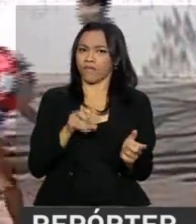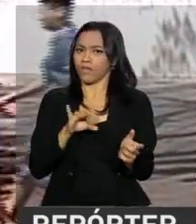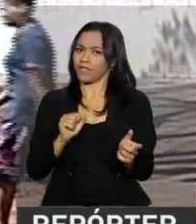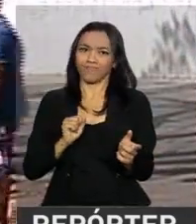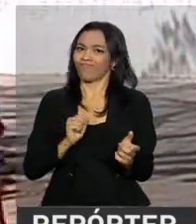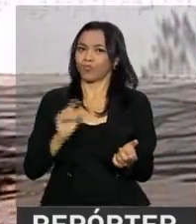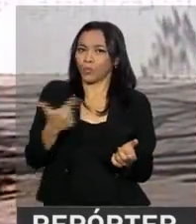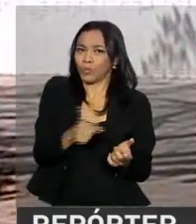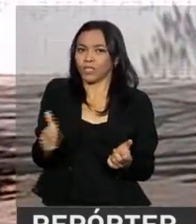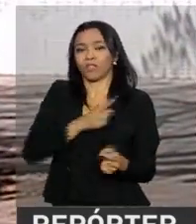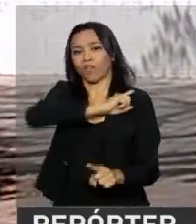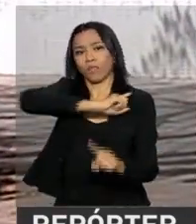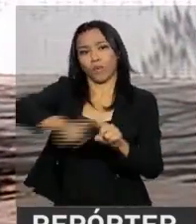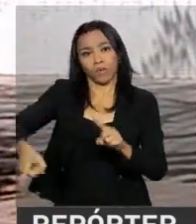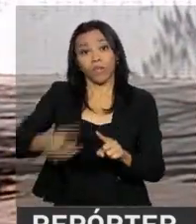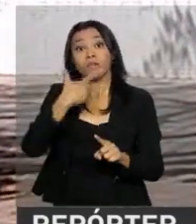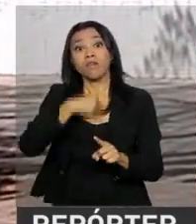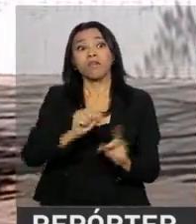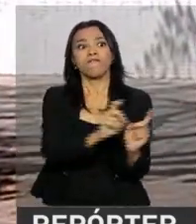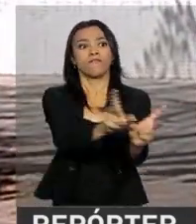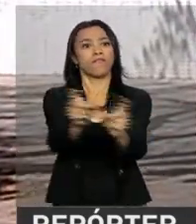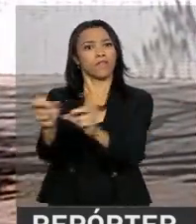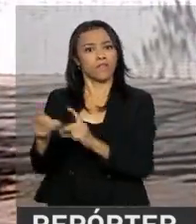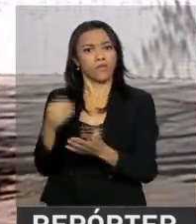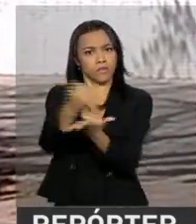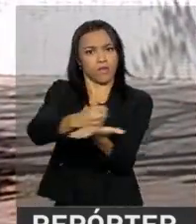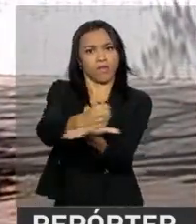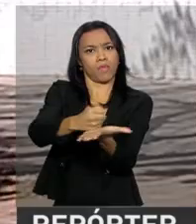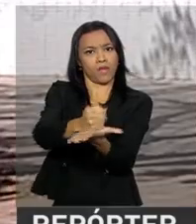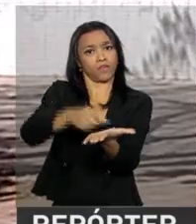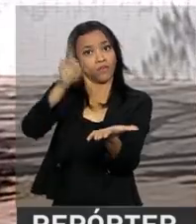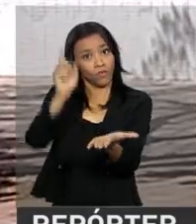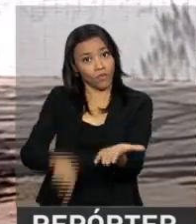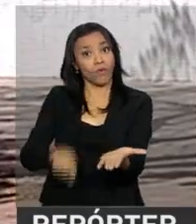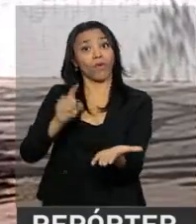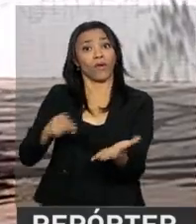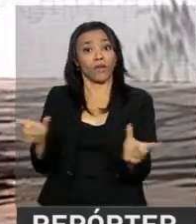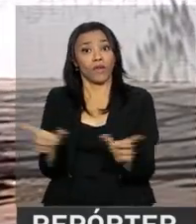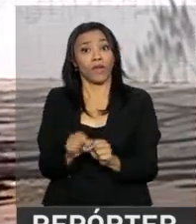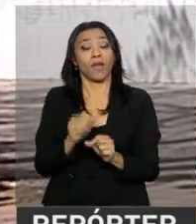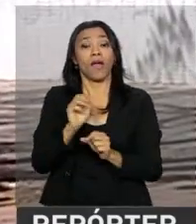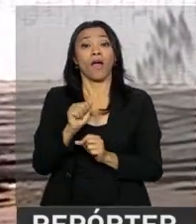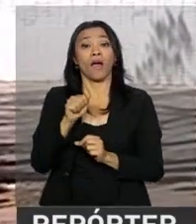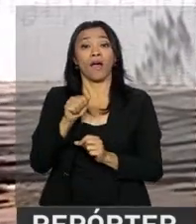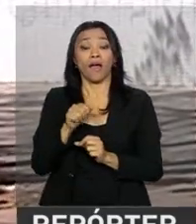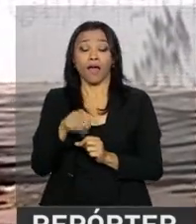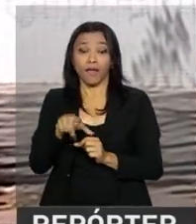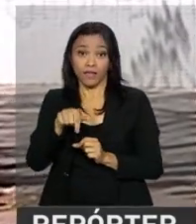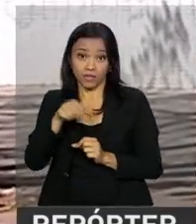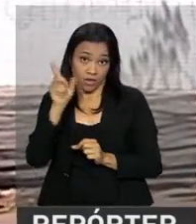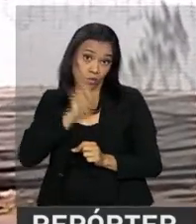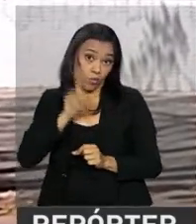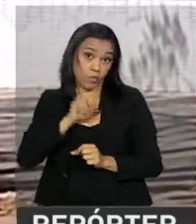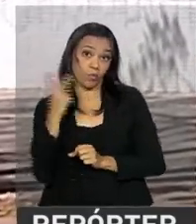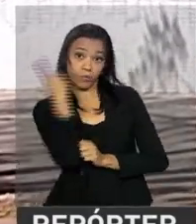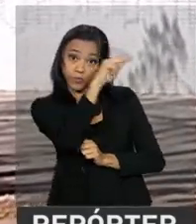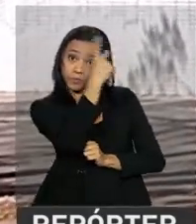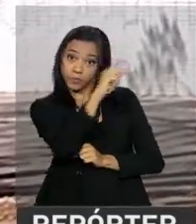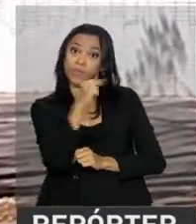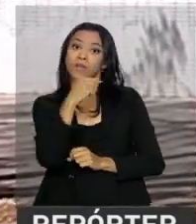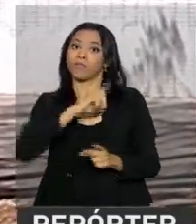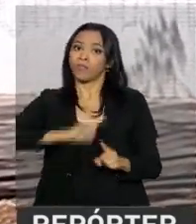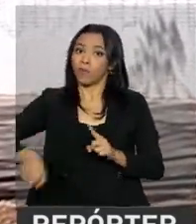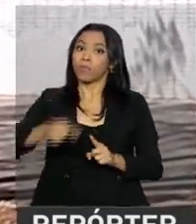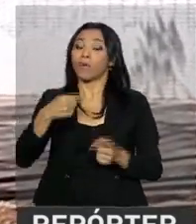quem Informou sobre a comercialização clandestina do produto foi a vigilância sanitária norte--americana no Brasil a Anvisa já